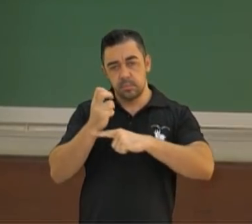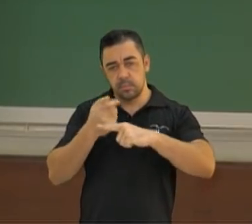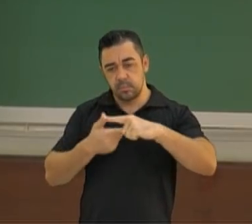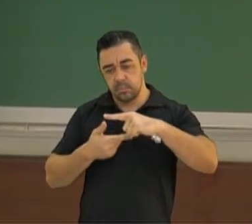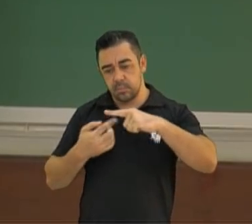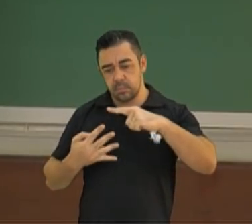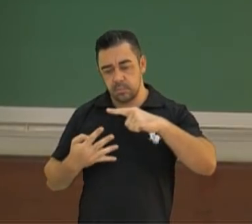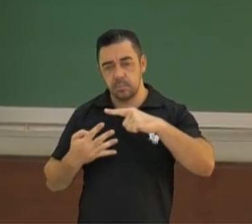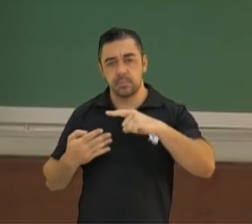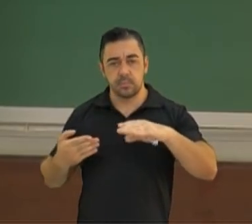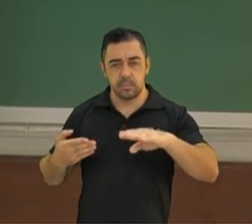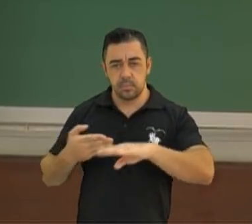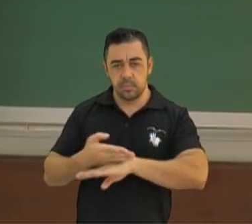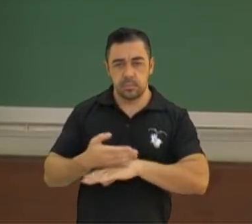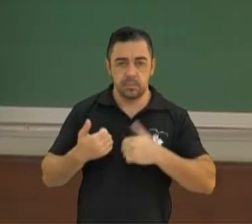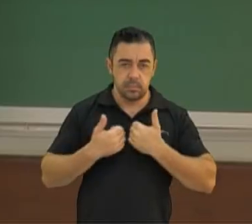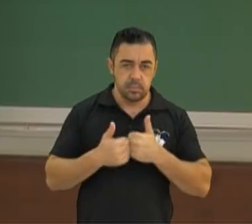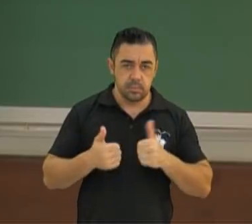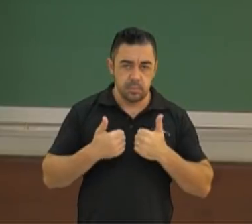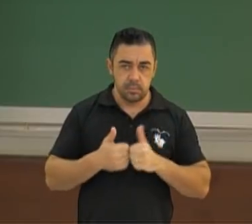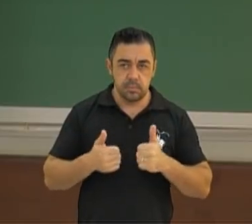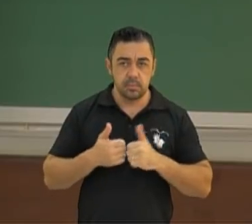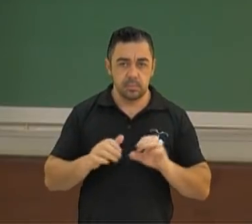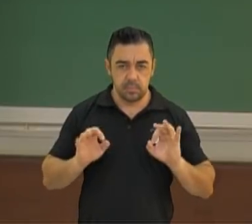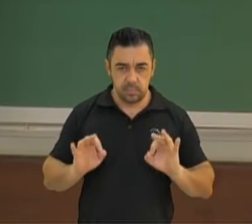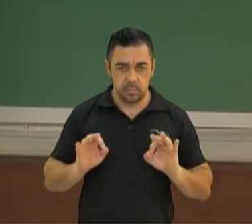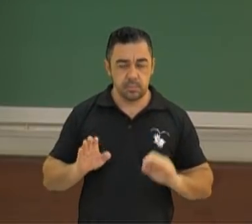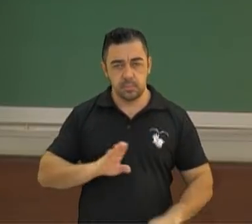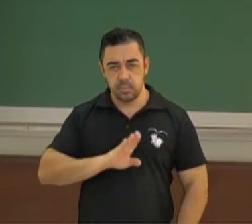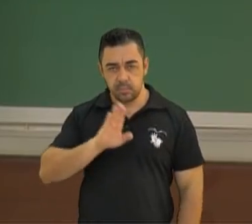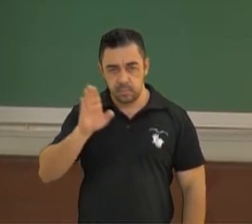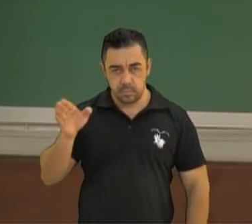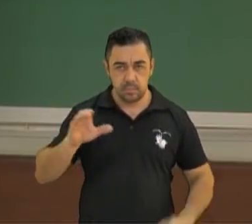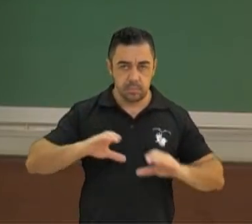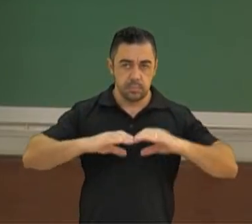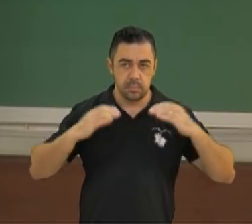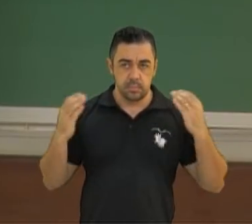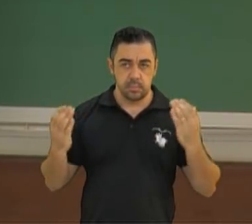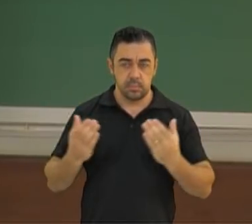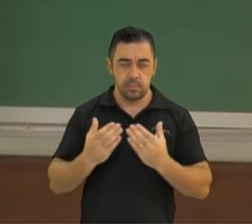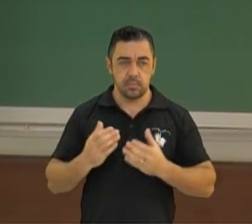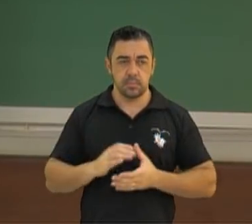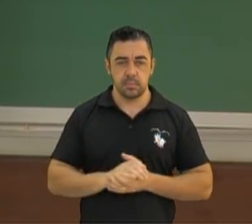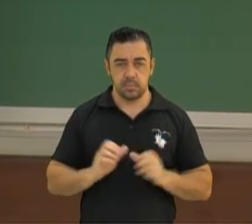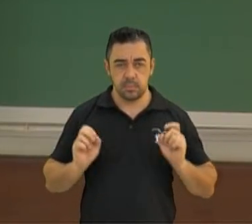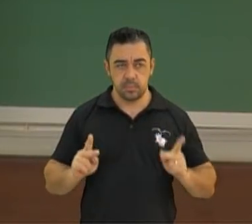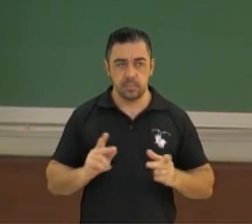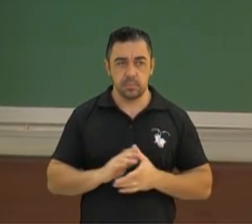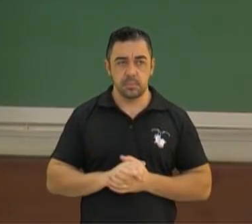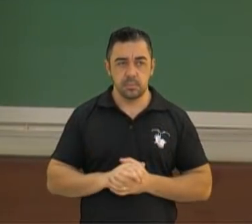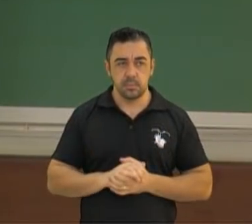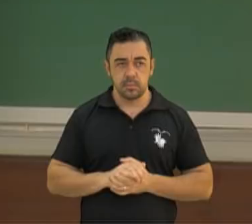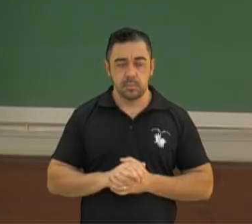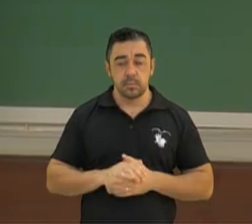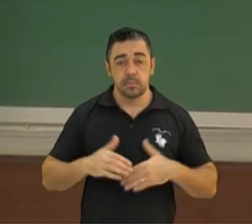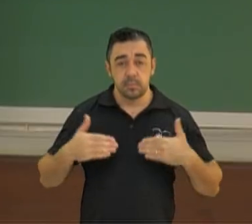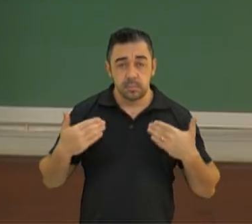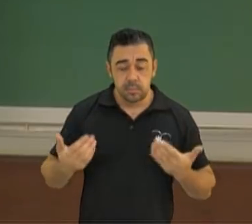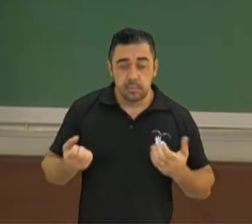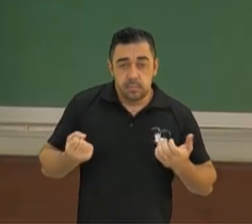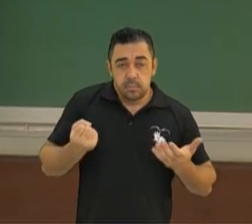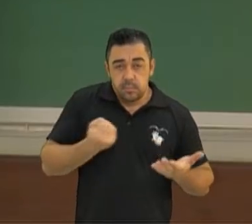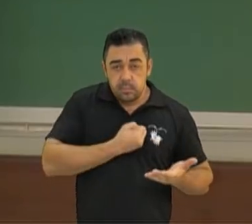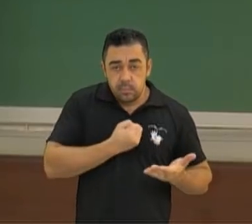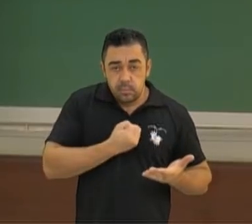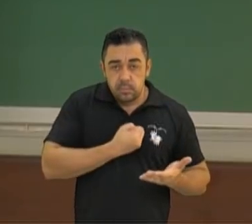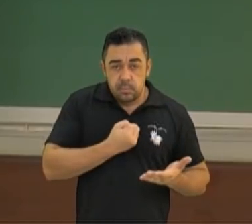dos participantes foram de ônibus para o congresso, ok? Falando então um pouquinho sobre